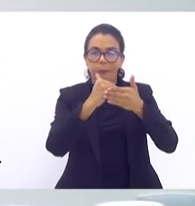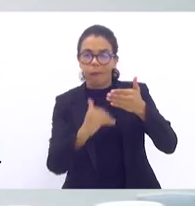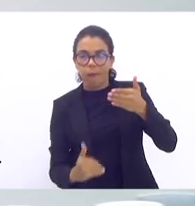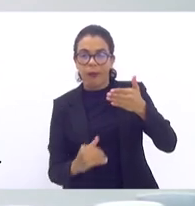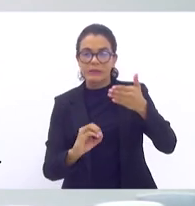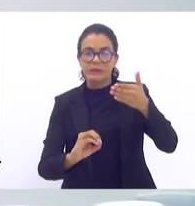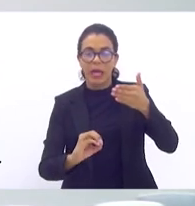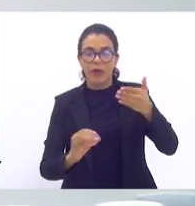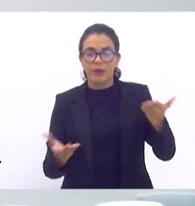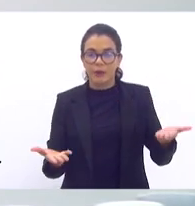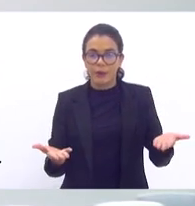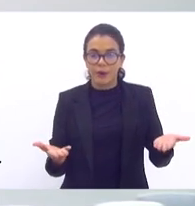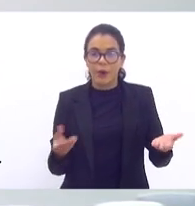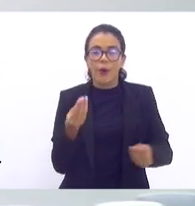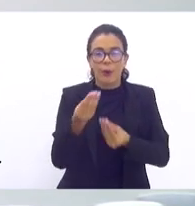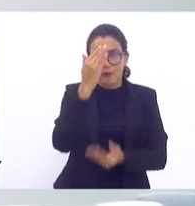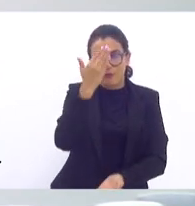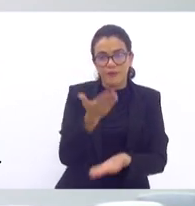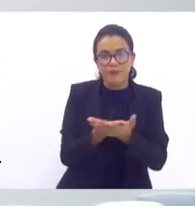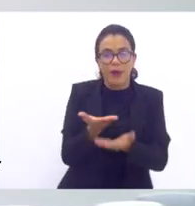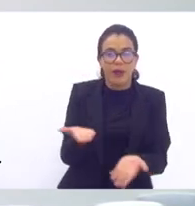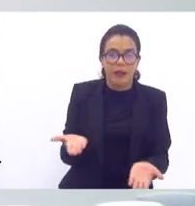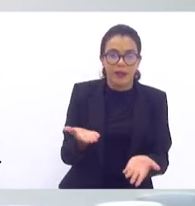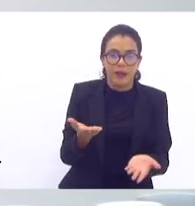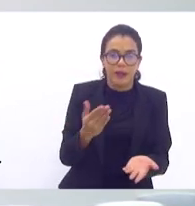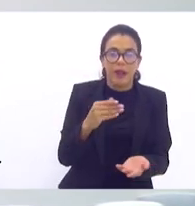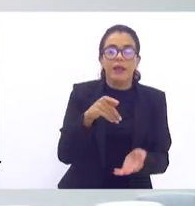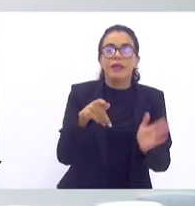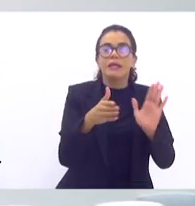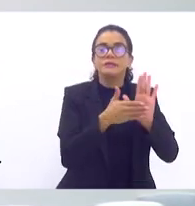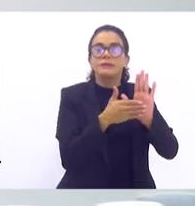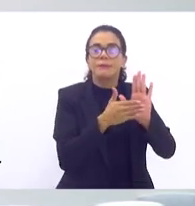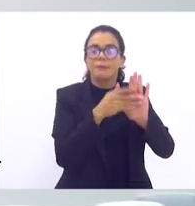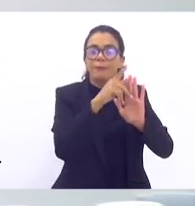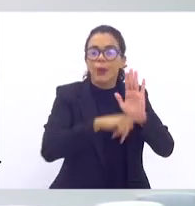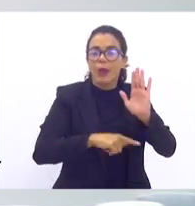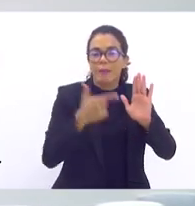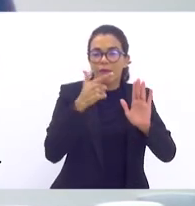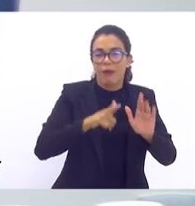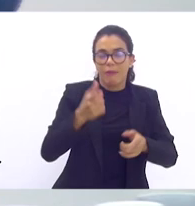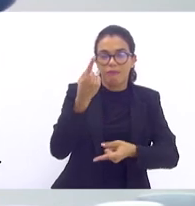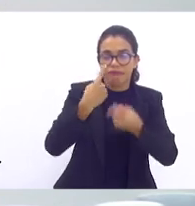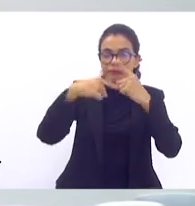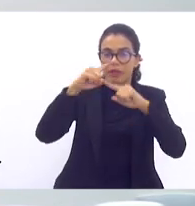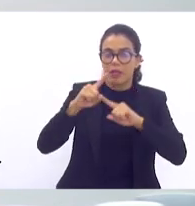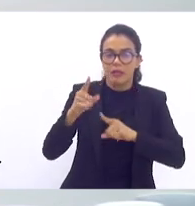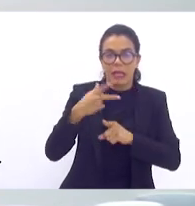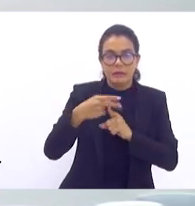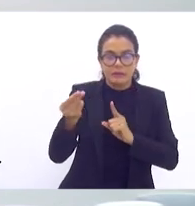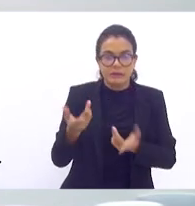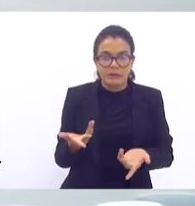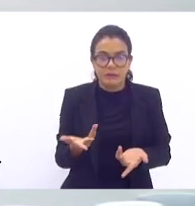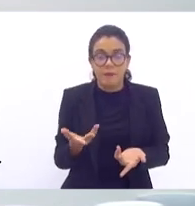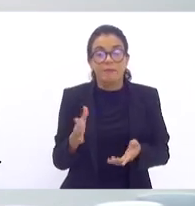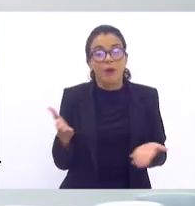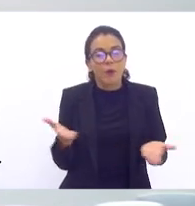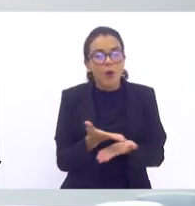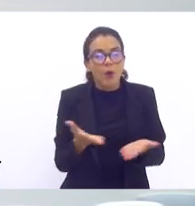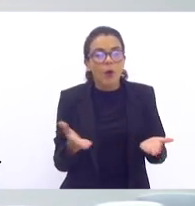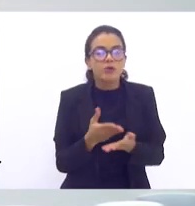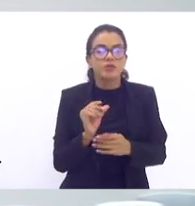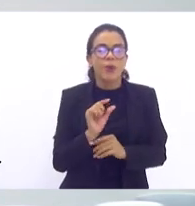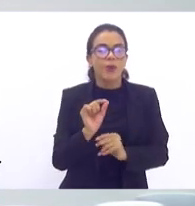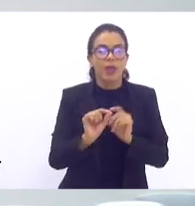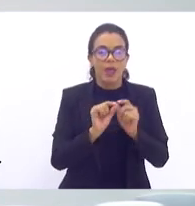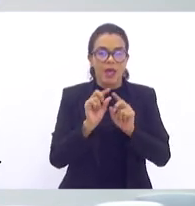eu vou acreditar que o parque vai dar certo se a gente dá uma dificuldade de receita o que a gente tinha que fazer hoje a gente tomar conta do